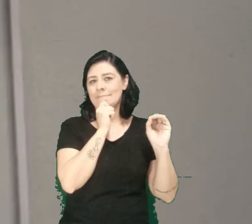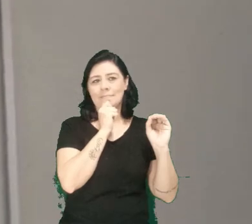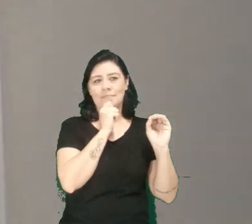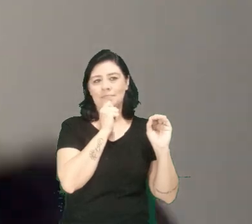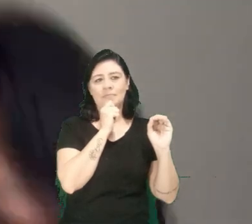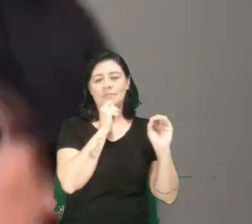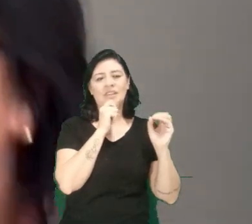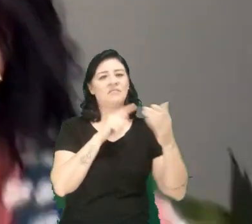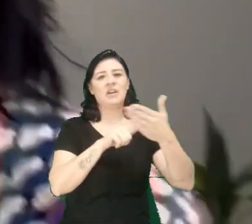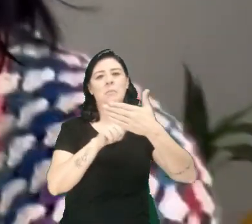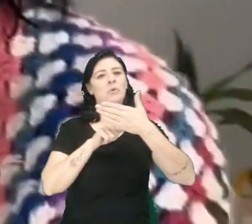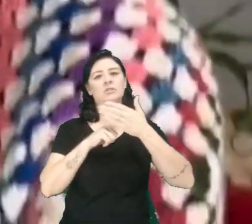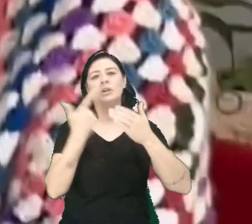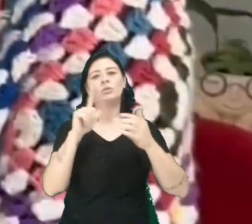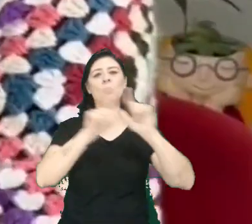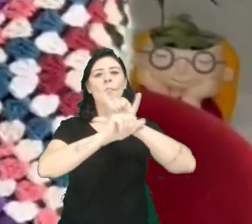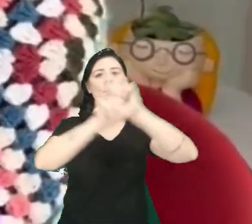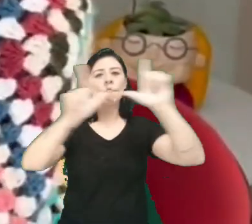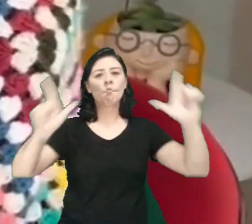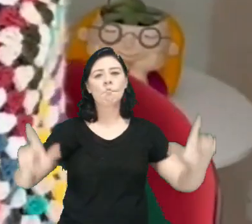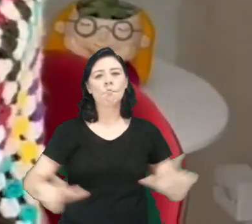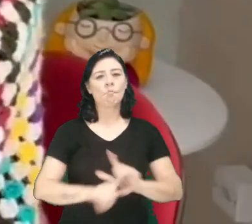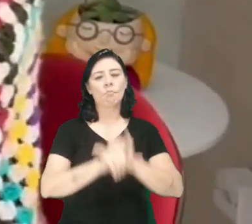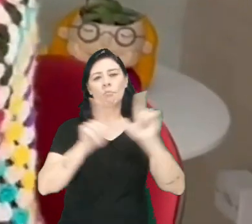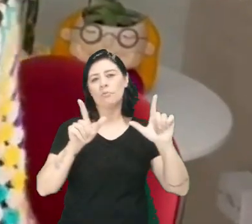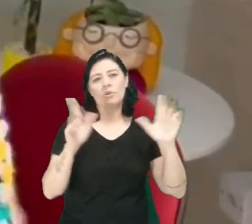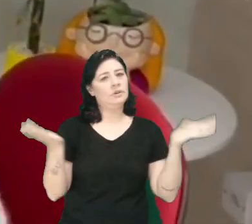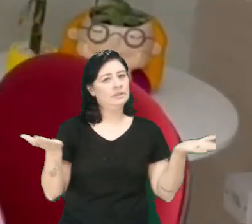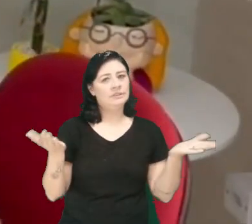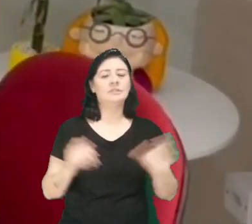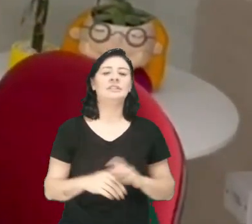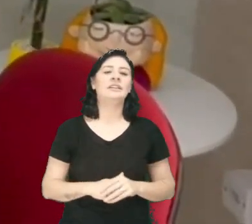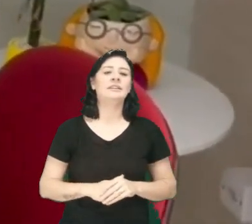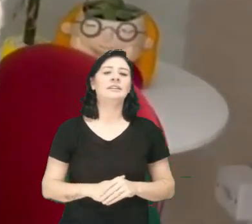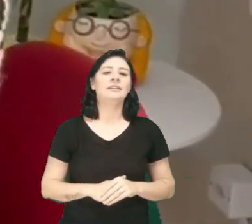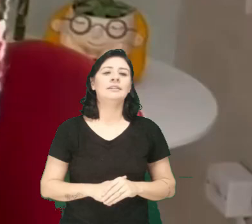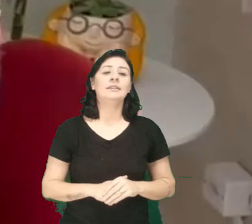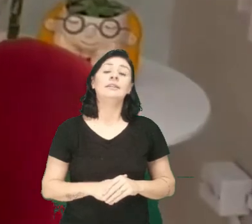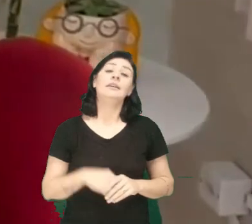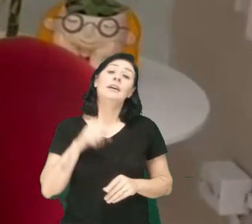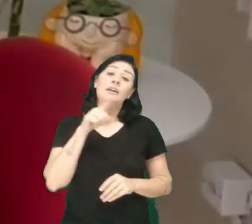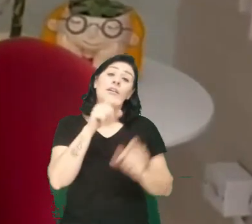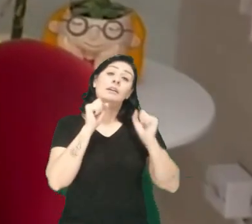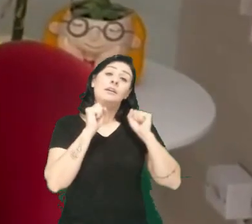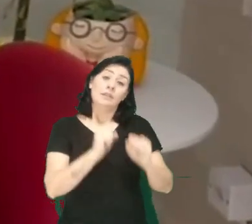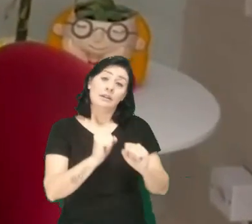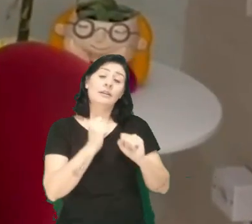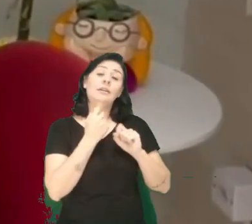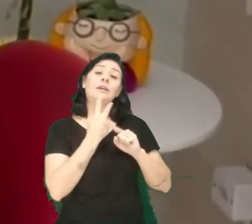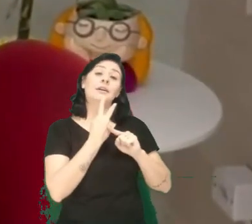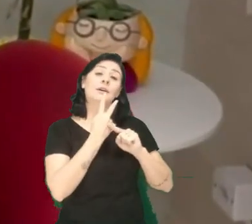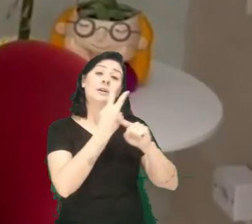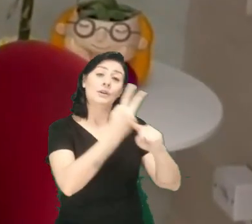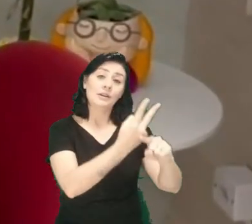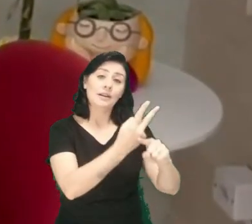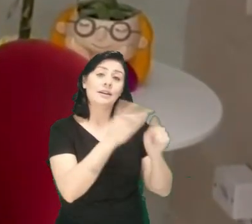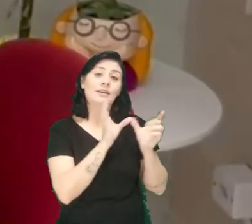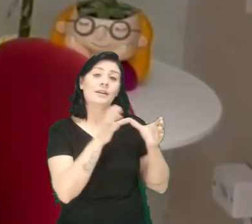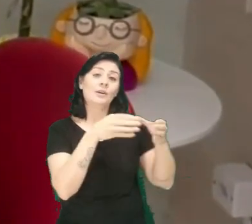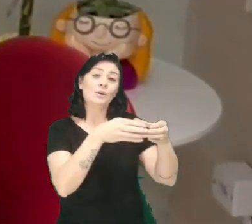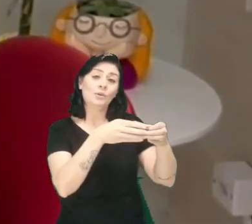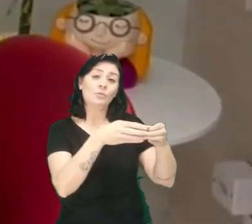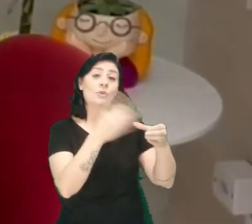vai ser esse, tá? Não vai aparecer nenhum aqui disponível. Aí Você pode entrar em contato com a gente. No